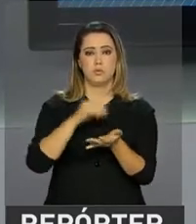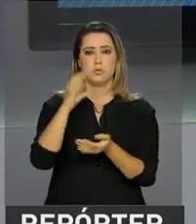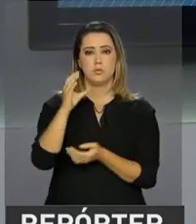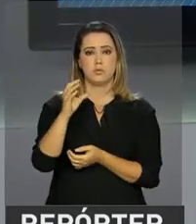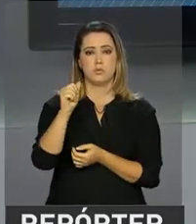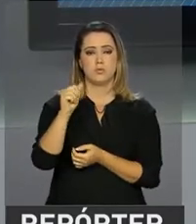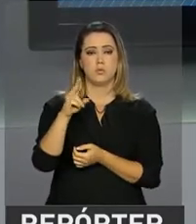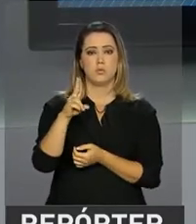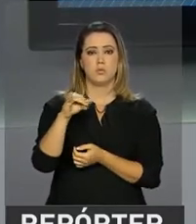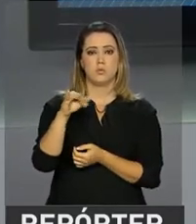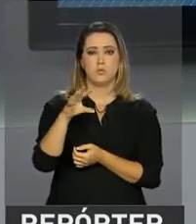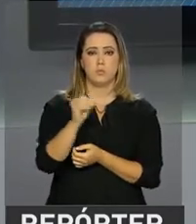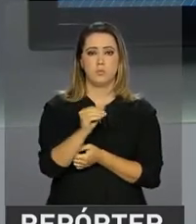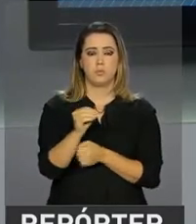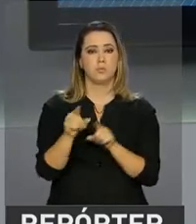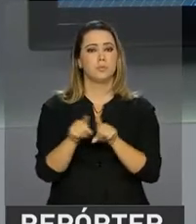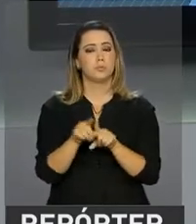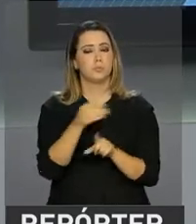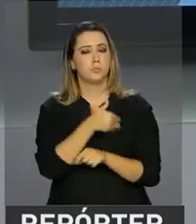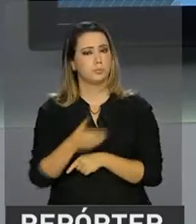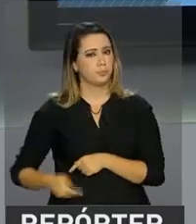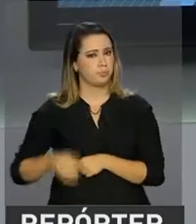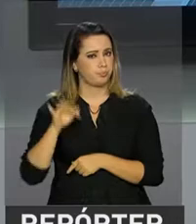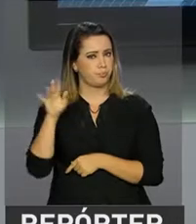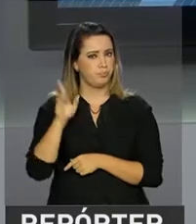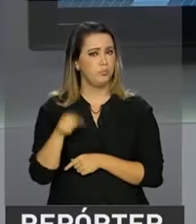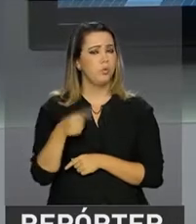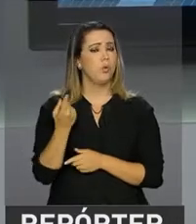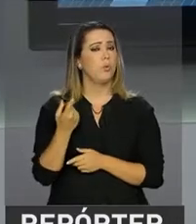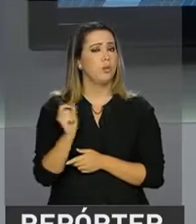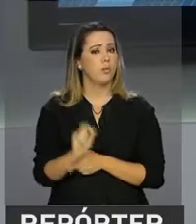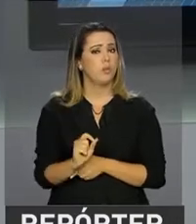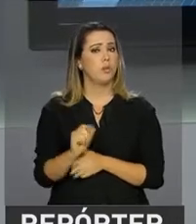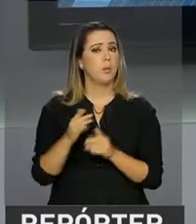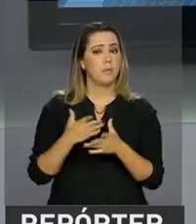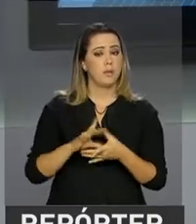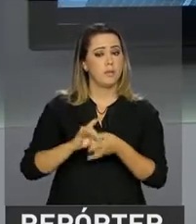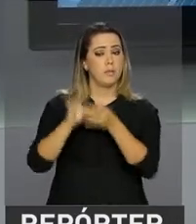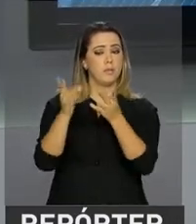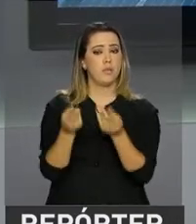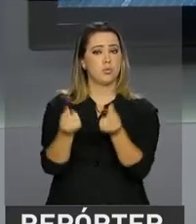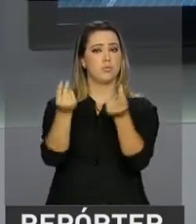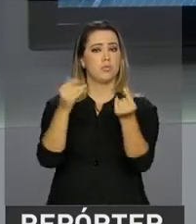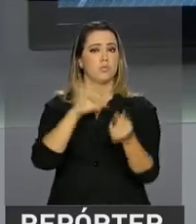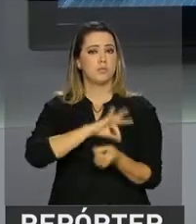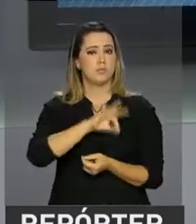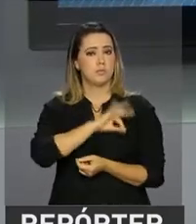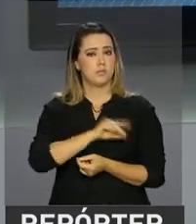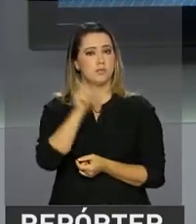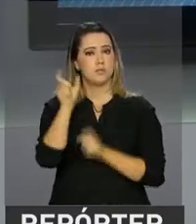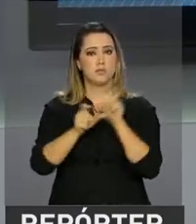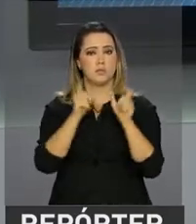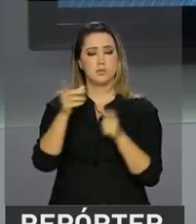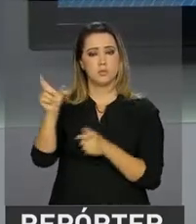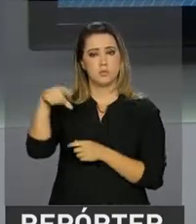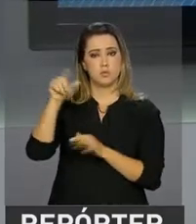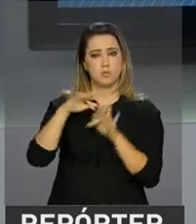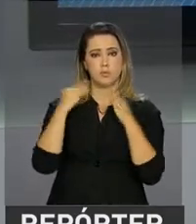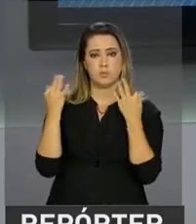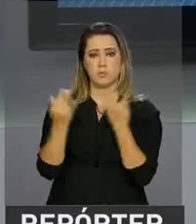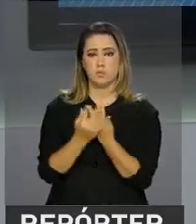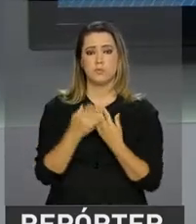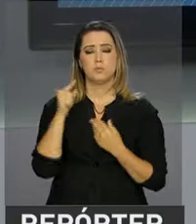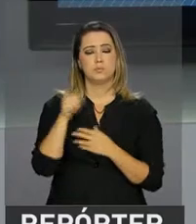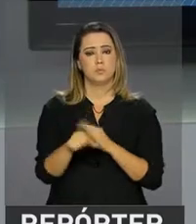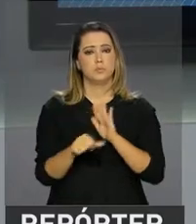cadastro único do governo federal o progredir tem como meta promover a autonomia financeira dos beneficiários do bolsa família